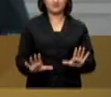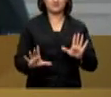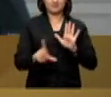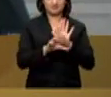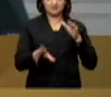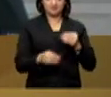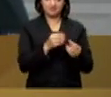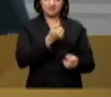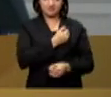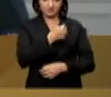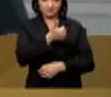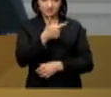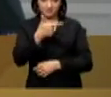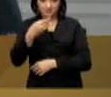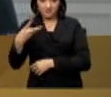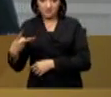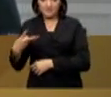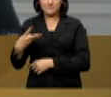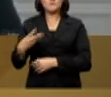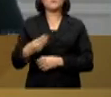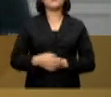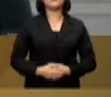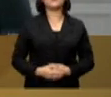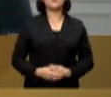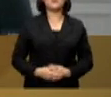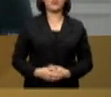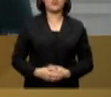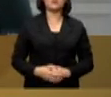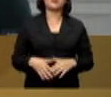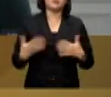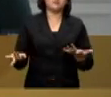123, 123. Então, não pode